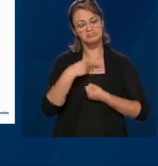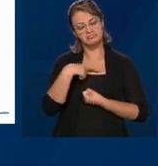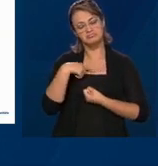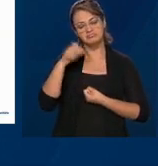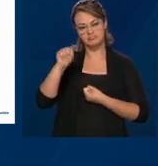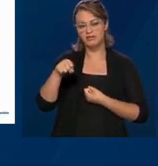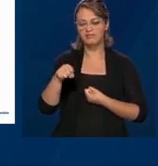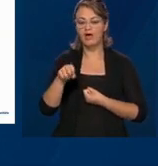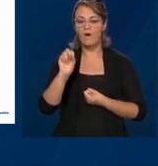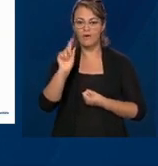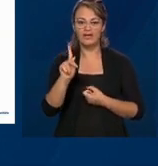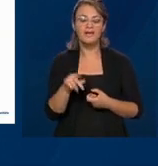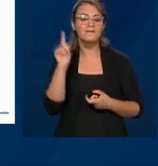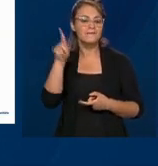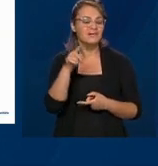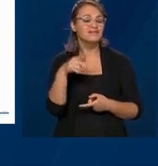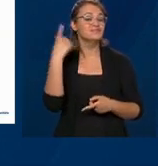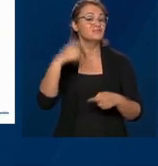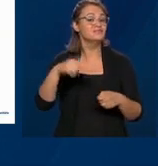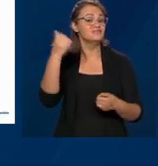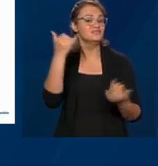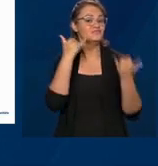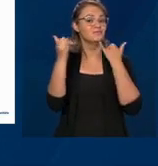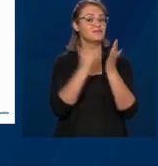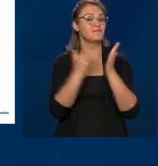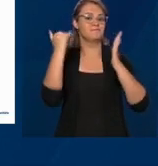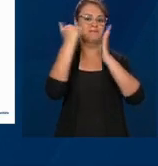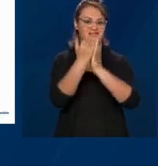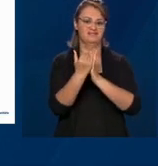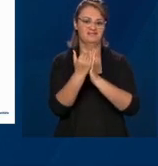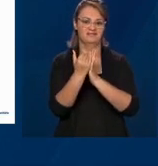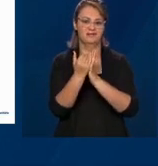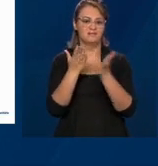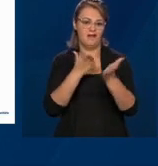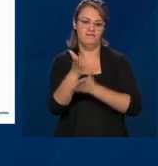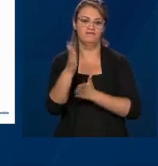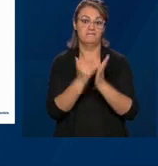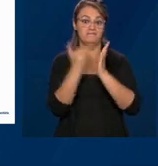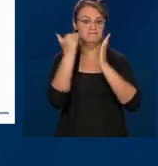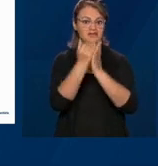considerado adequado para a nossa avaliação e conclusão de imunogenicidade.